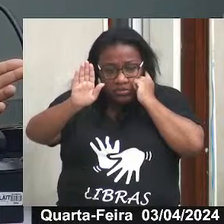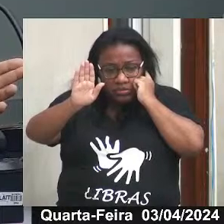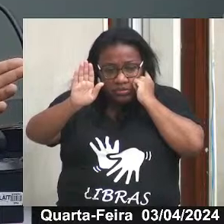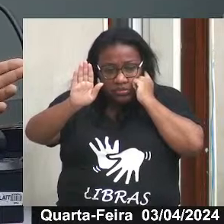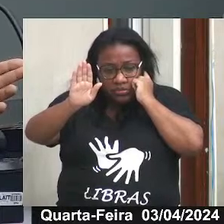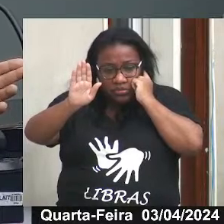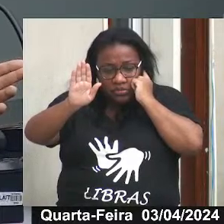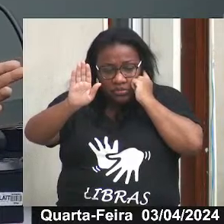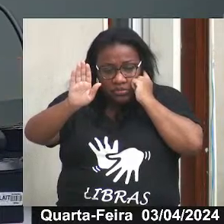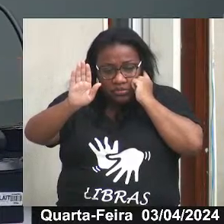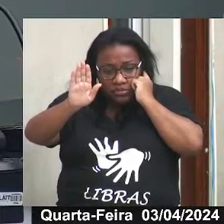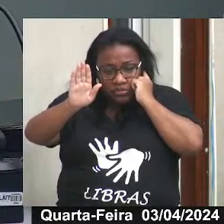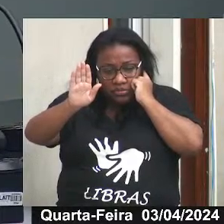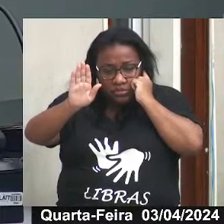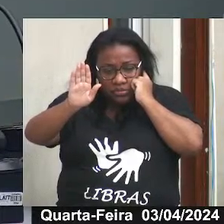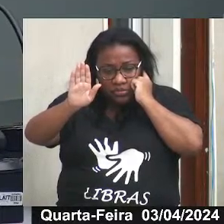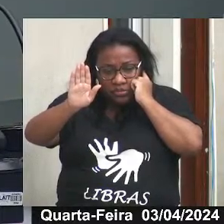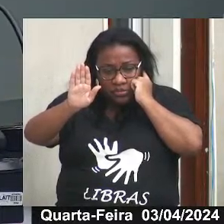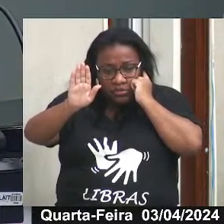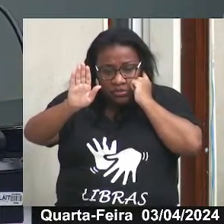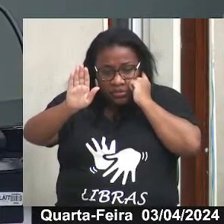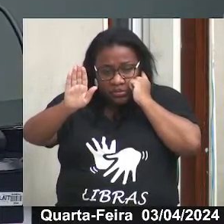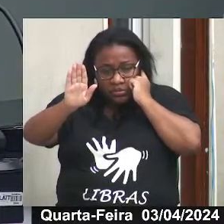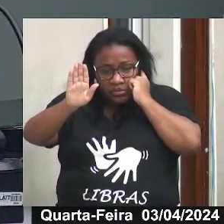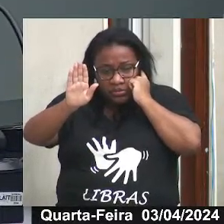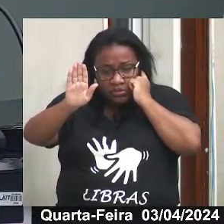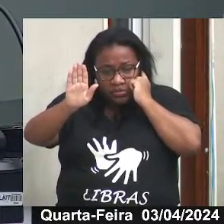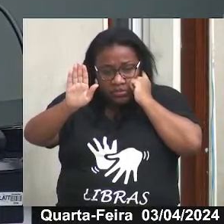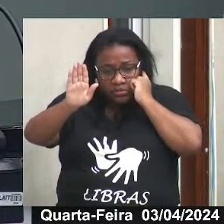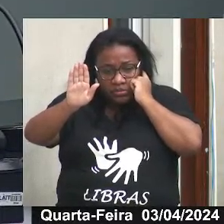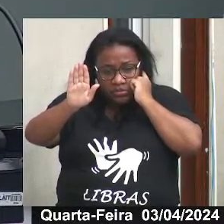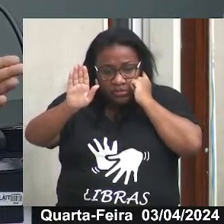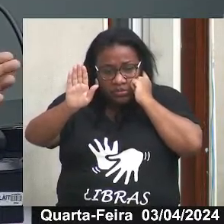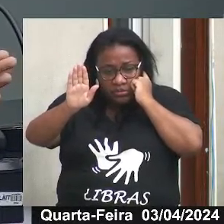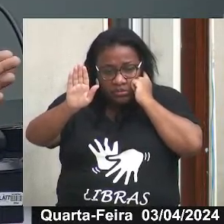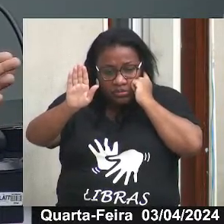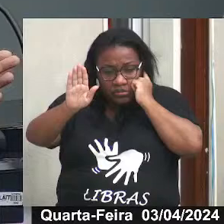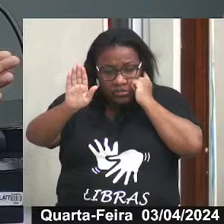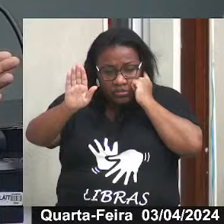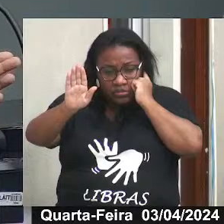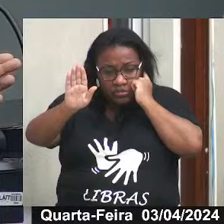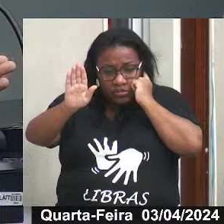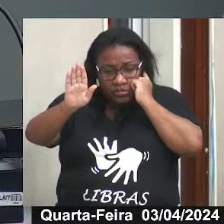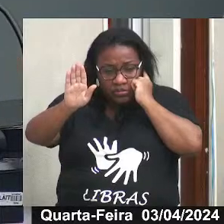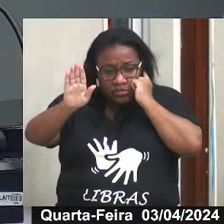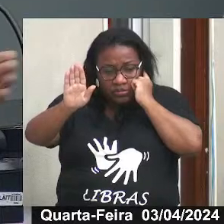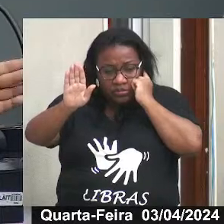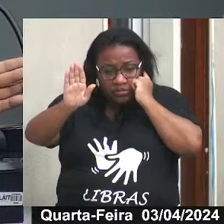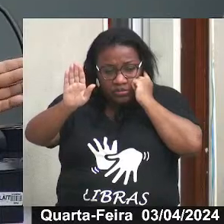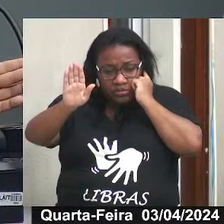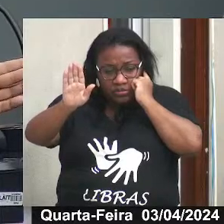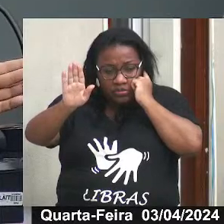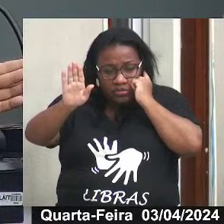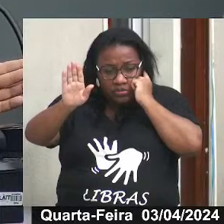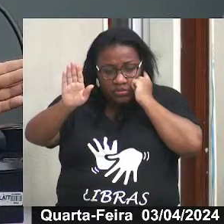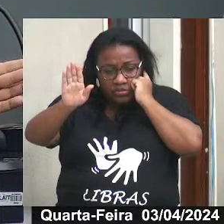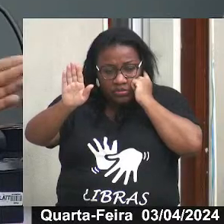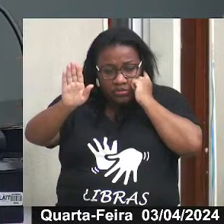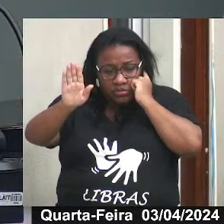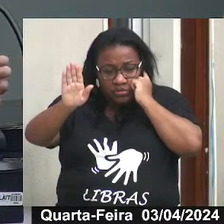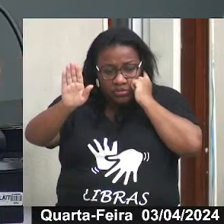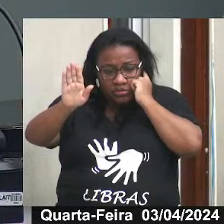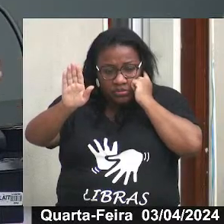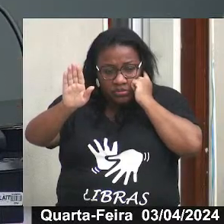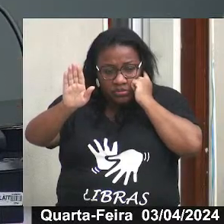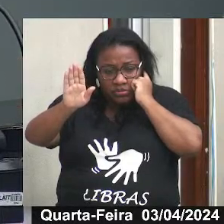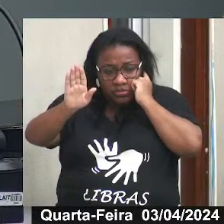O Hugo, que hoje vem fazendo um trabalho de coordenação muito bom dentro da prefeitura, coordenando diversos projetos,